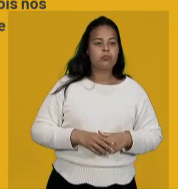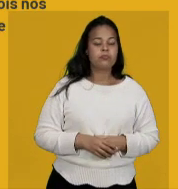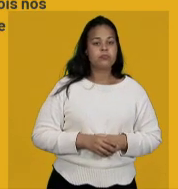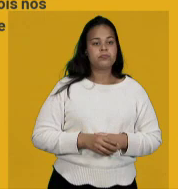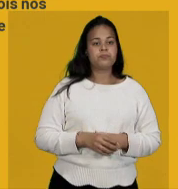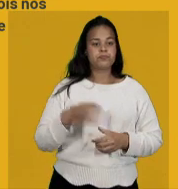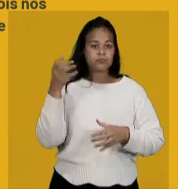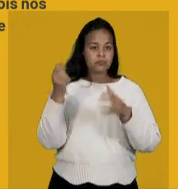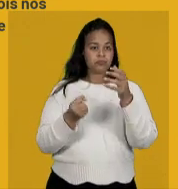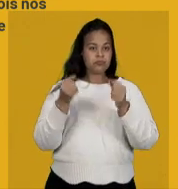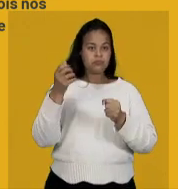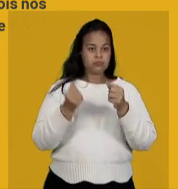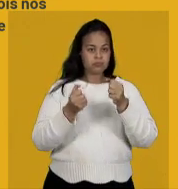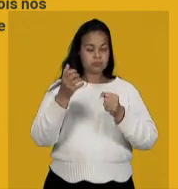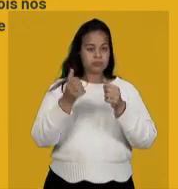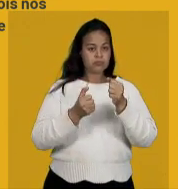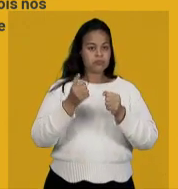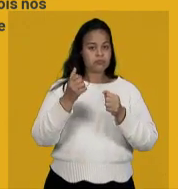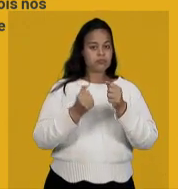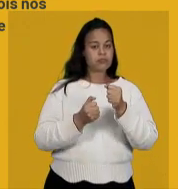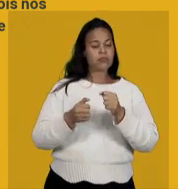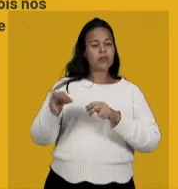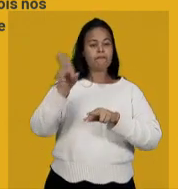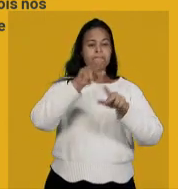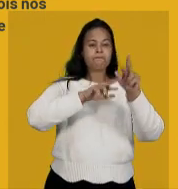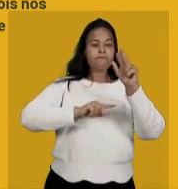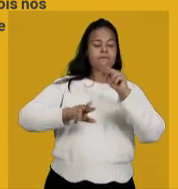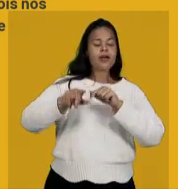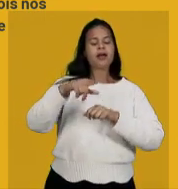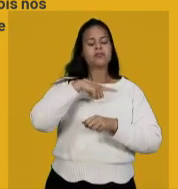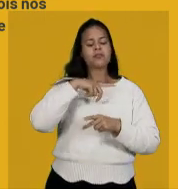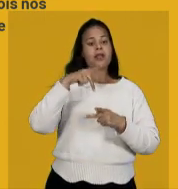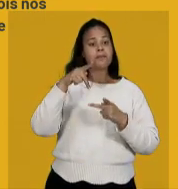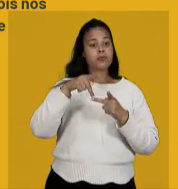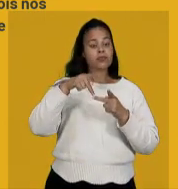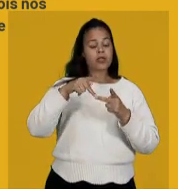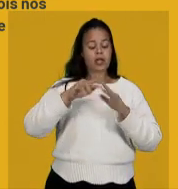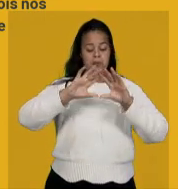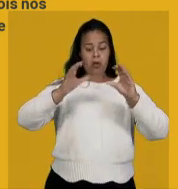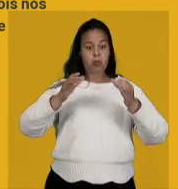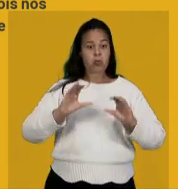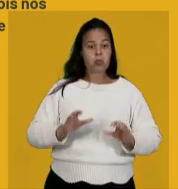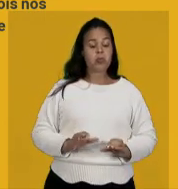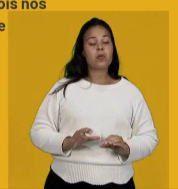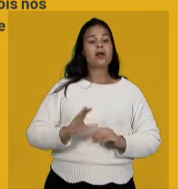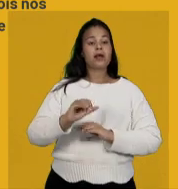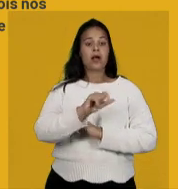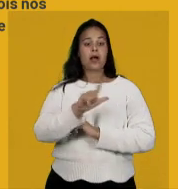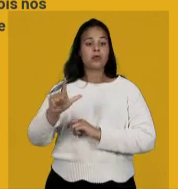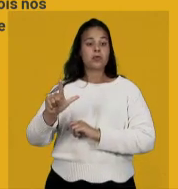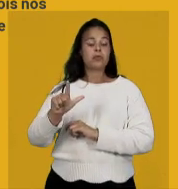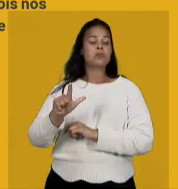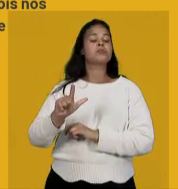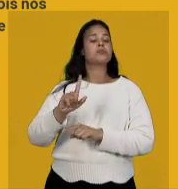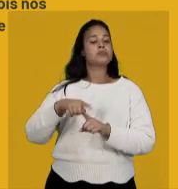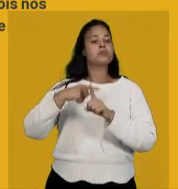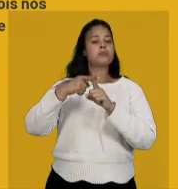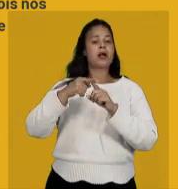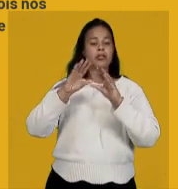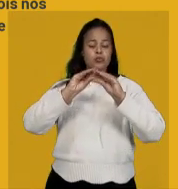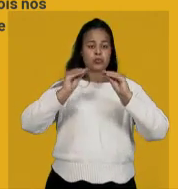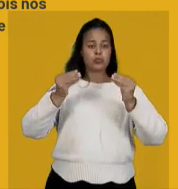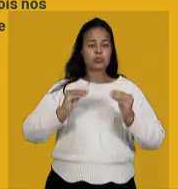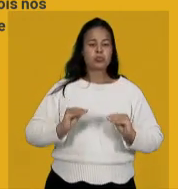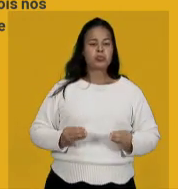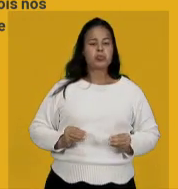Leite e derivados. Os alimentos desse grupo também fornecem proteínas ao organismo. Além de cálcio, nutriente fundamental